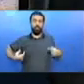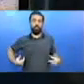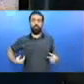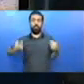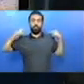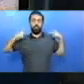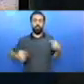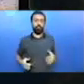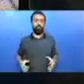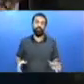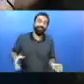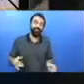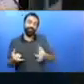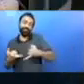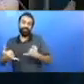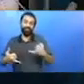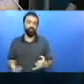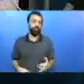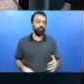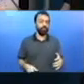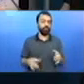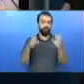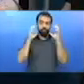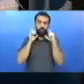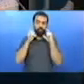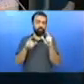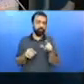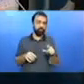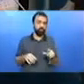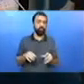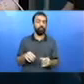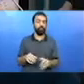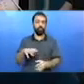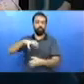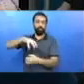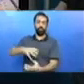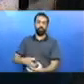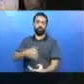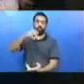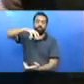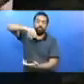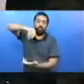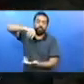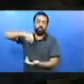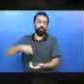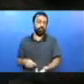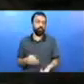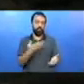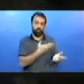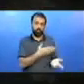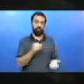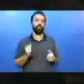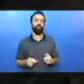ombro da criança, para ela poder brincar, olhem. E a cabeça do boi está feita com garrafa PET, materiais recicláveis. Aqui este outro